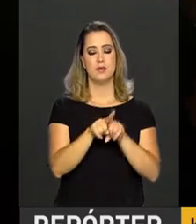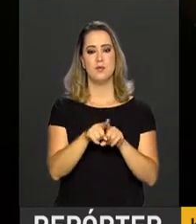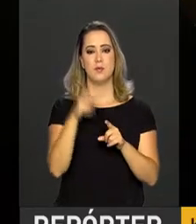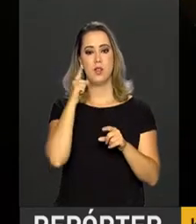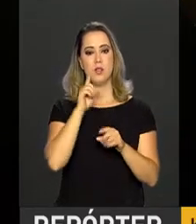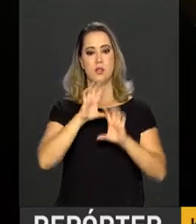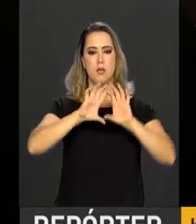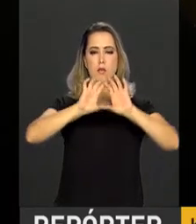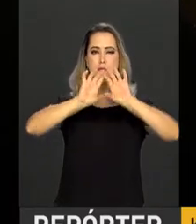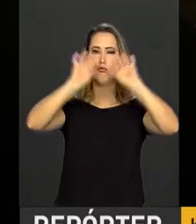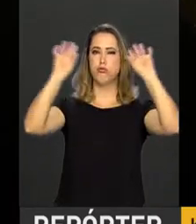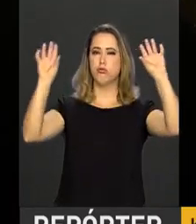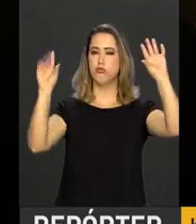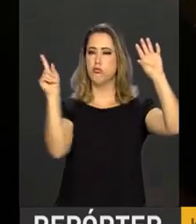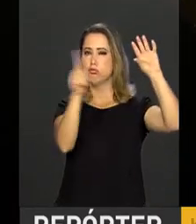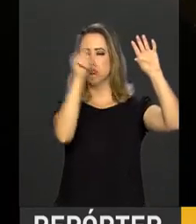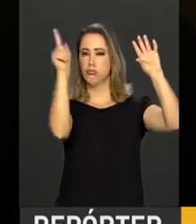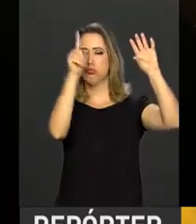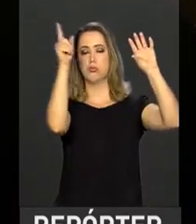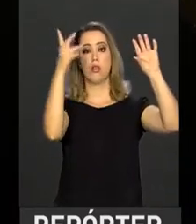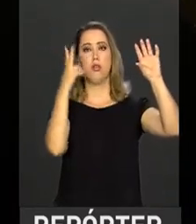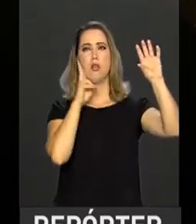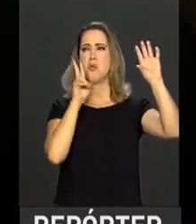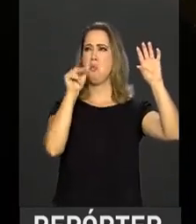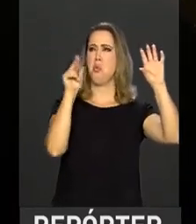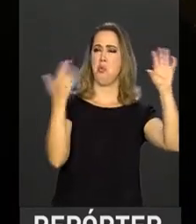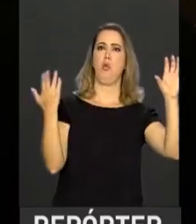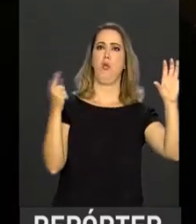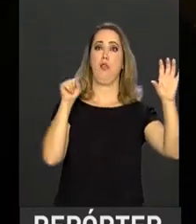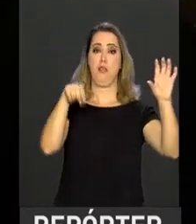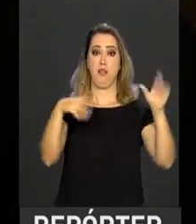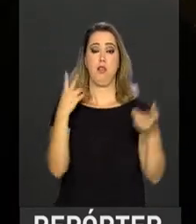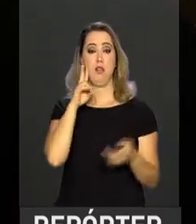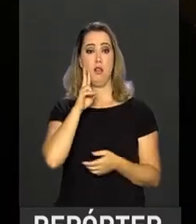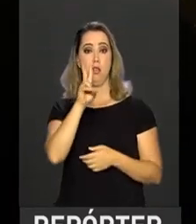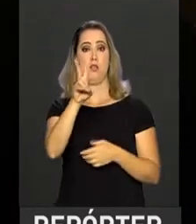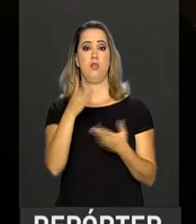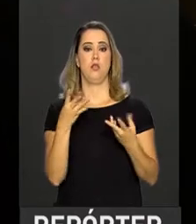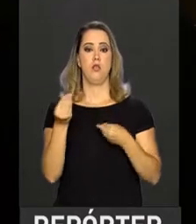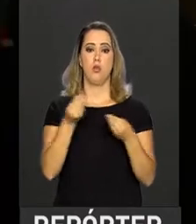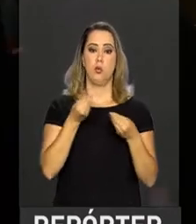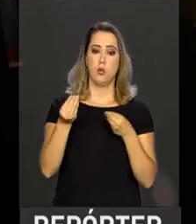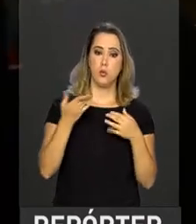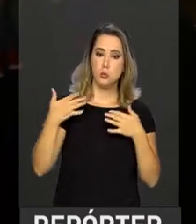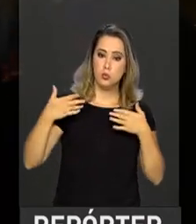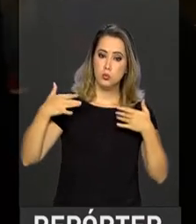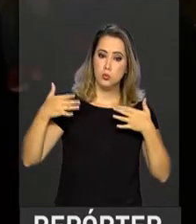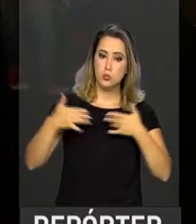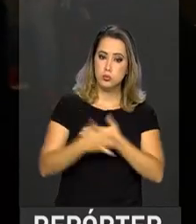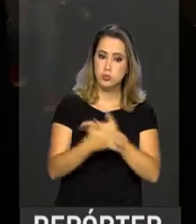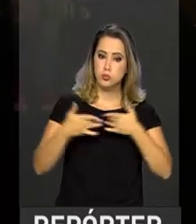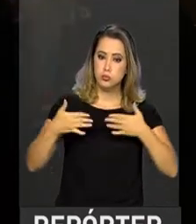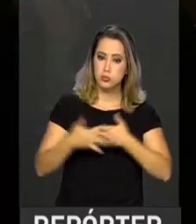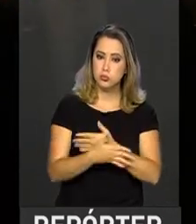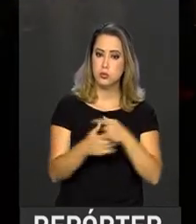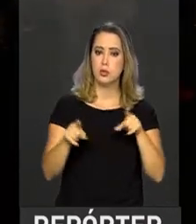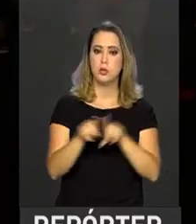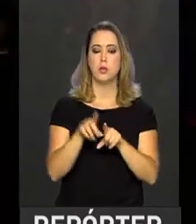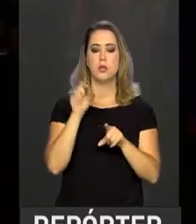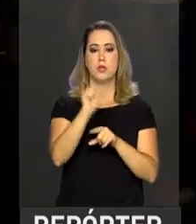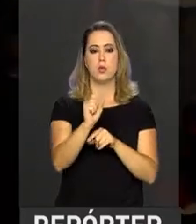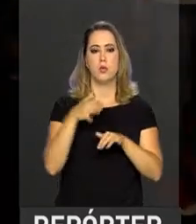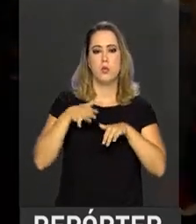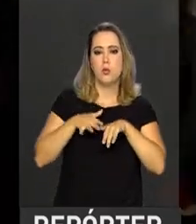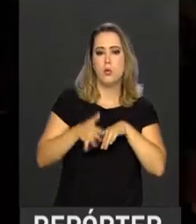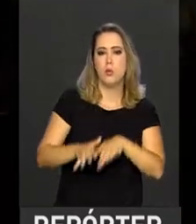do buraco negro, eu nunca tinha visto e eu vi aqui, porque, tipo assim, uma correnteza mais forte, ela pode descer mais rápido do que as leves.